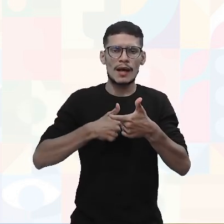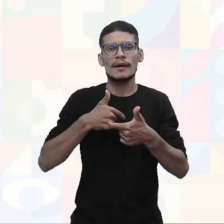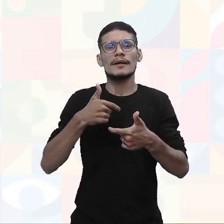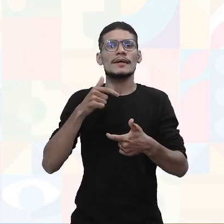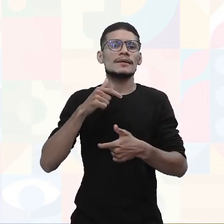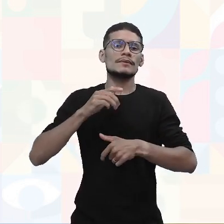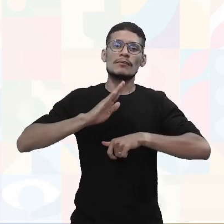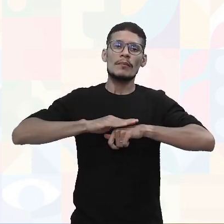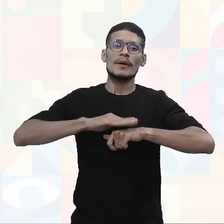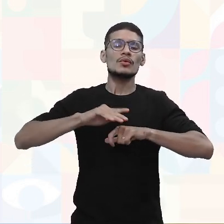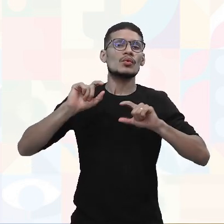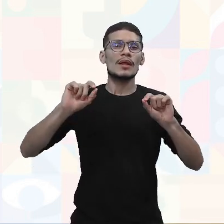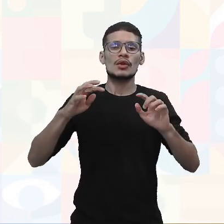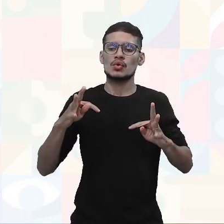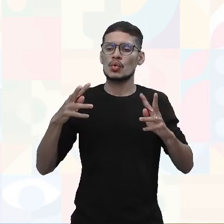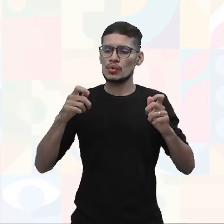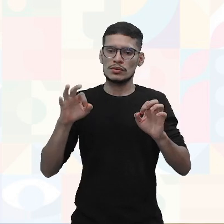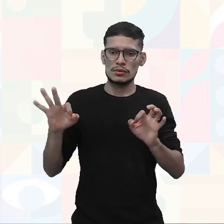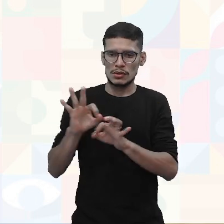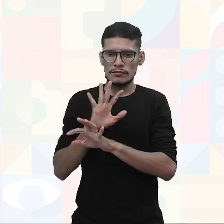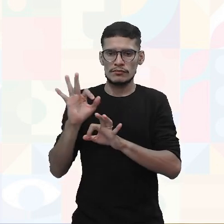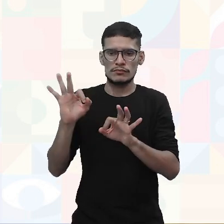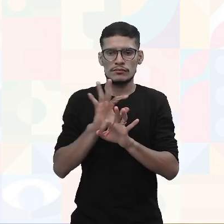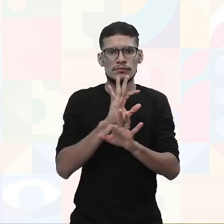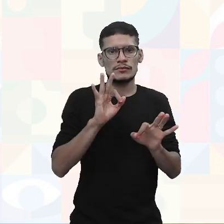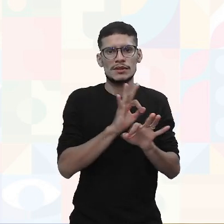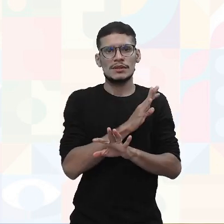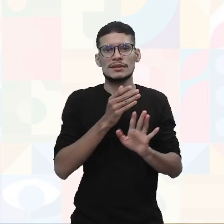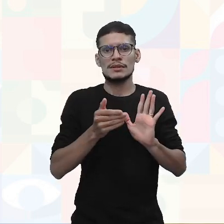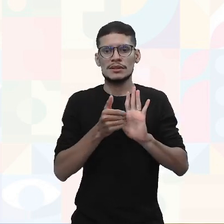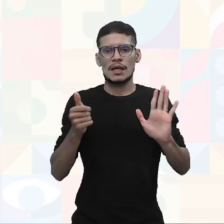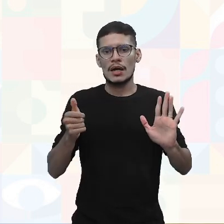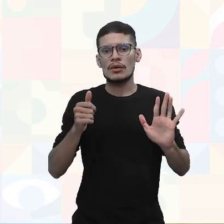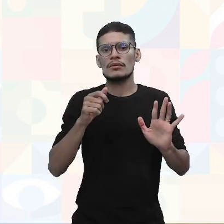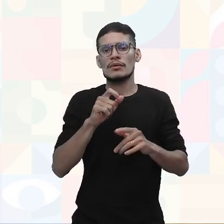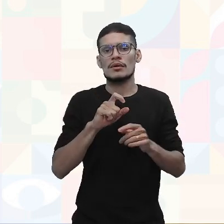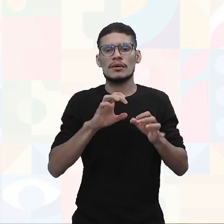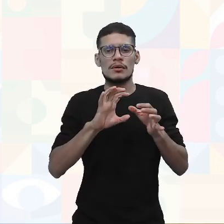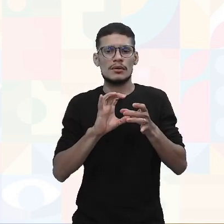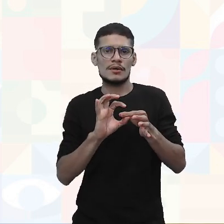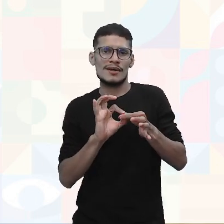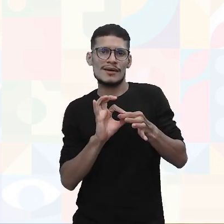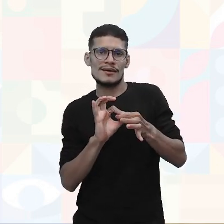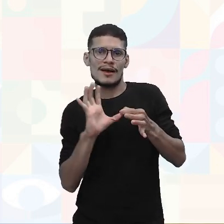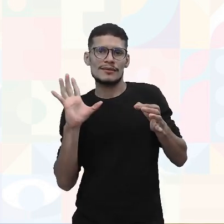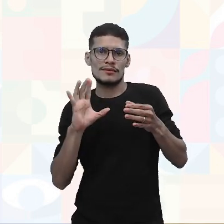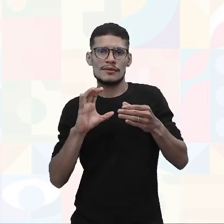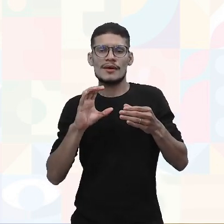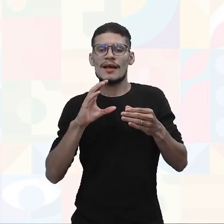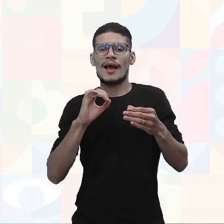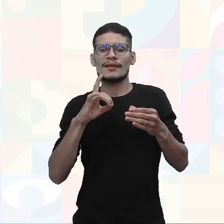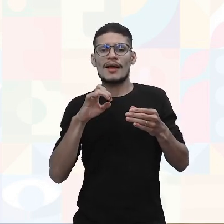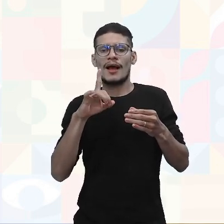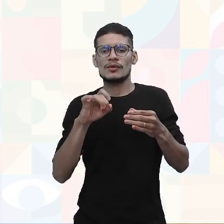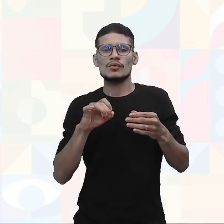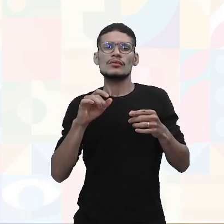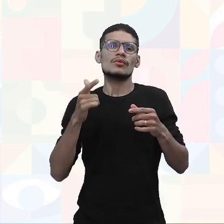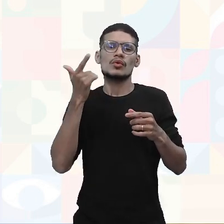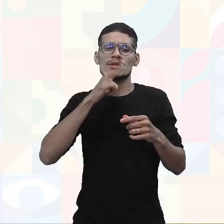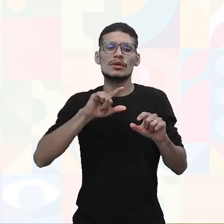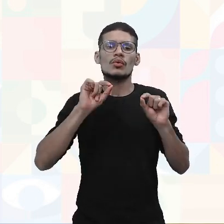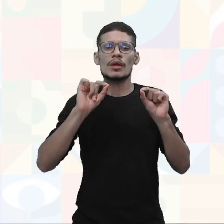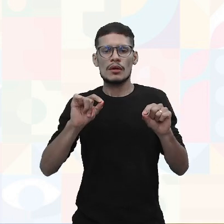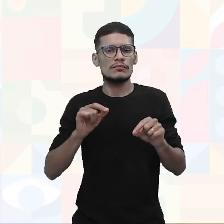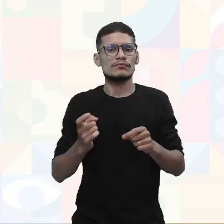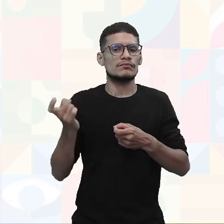partir do momento, né, que todos concluíram, tiraram seus cadeados e fazem a liberação dessa área, dessa máquina, evitando que ocorra, né, um ligamento de